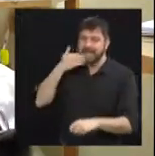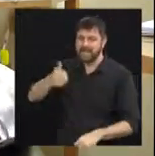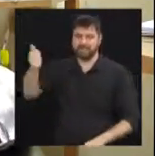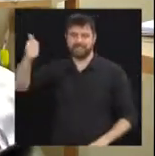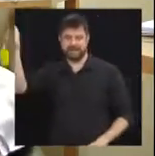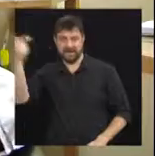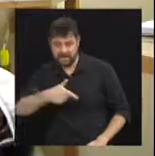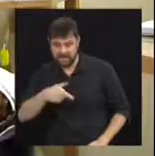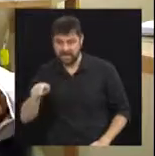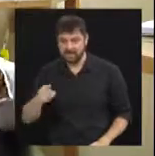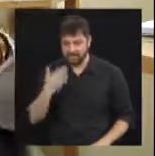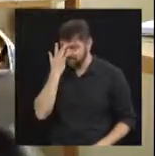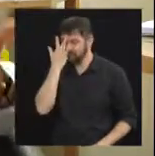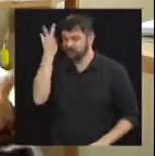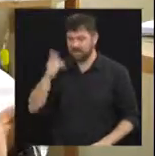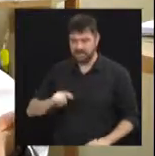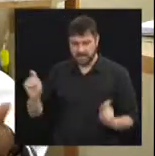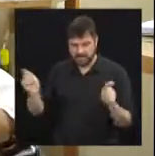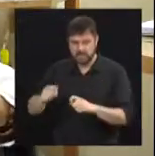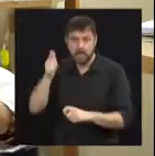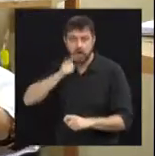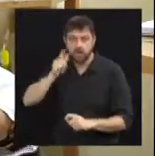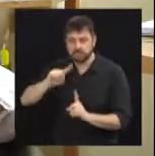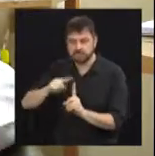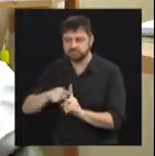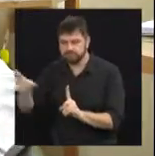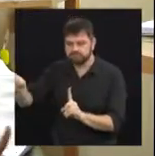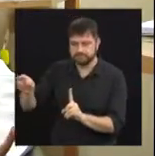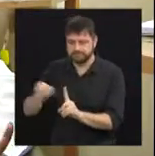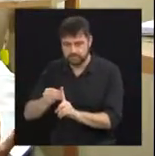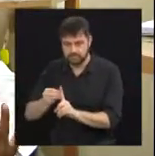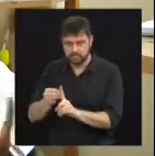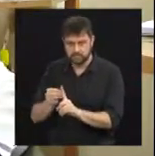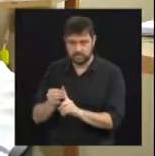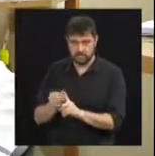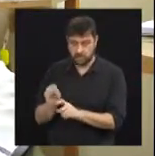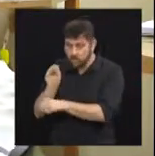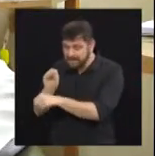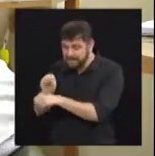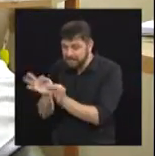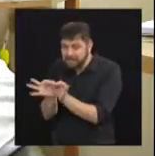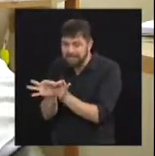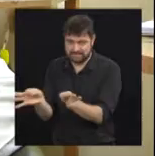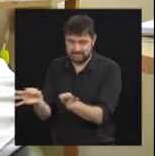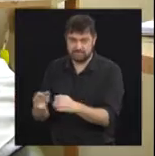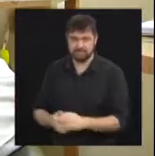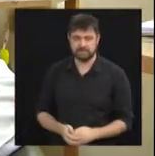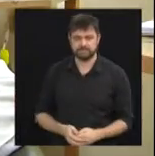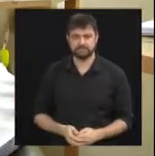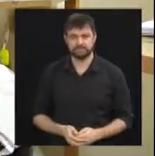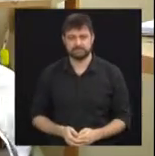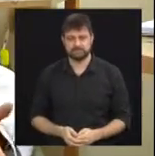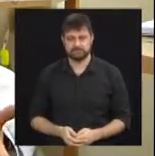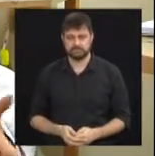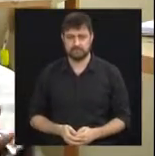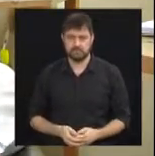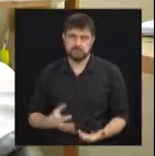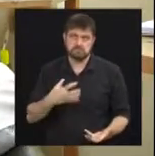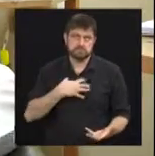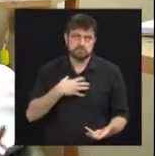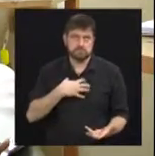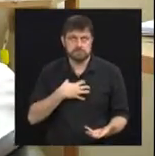alguma alteração menor e, portanto, tem uma chance maior de chegar à gravidez através de um tratamento de baixa complexidade. De forma